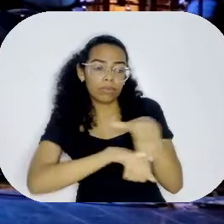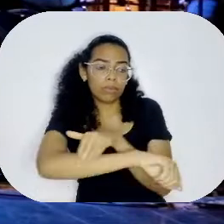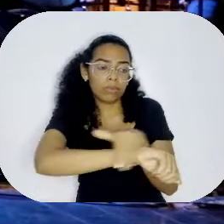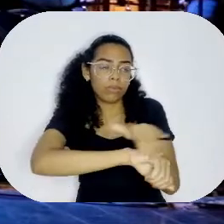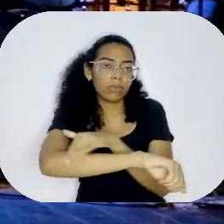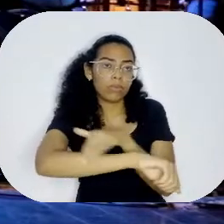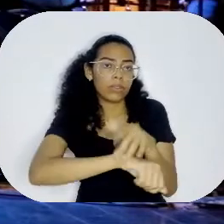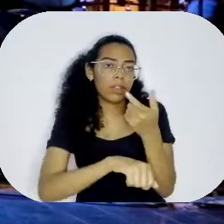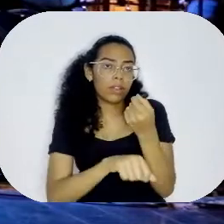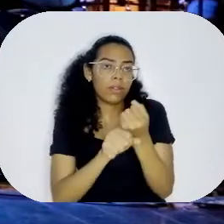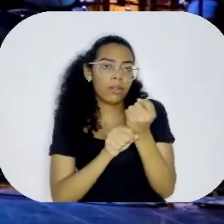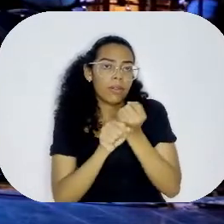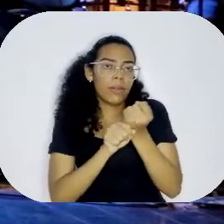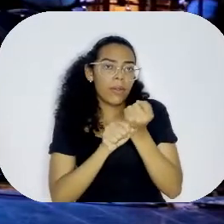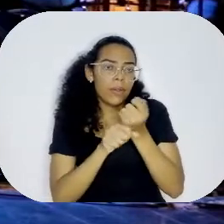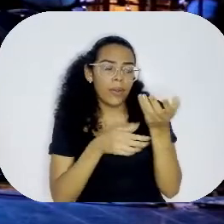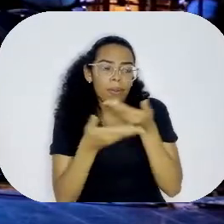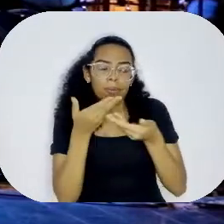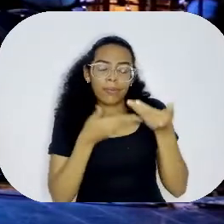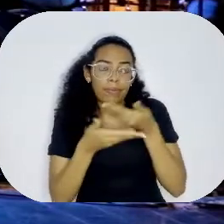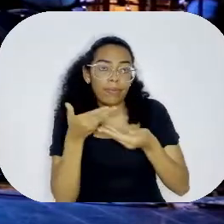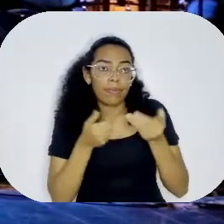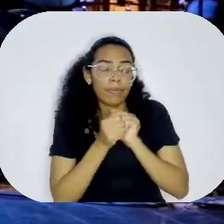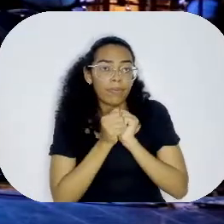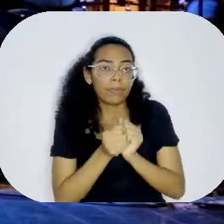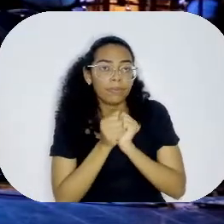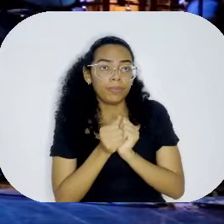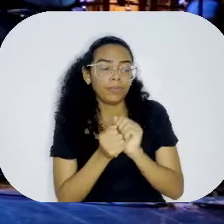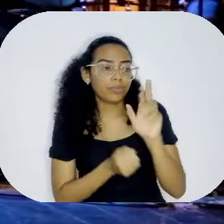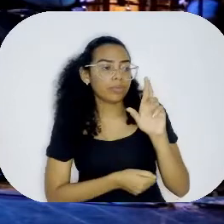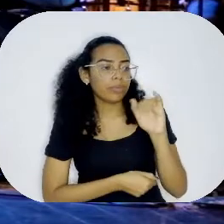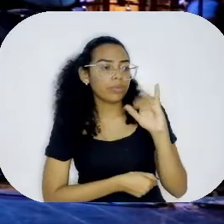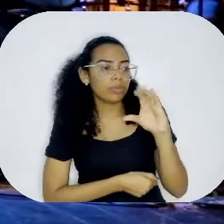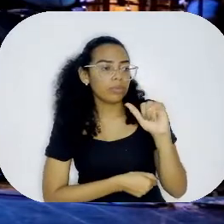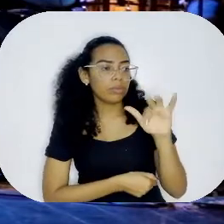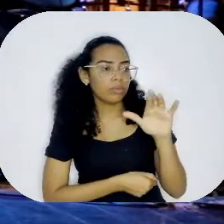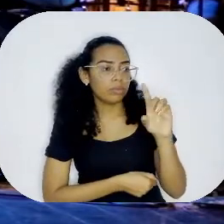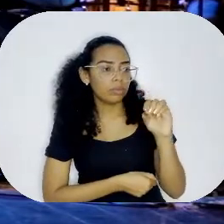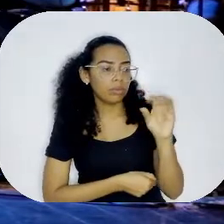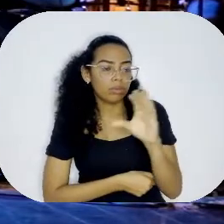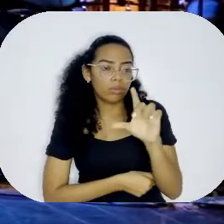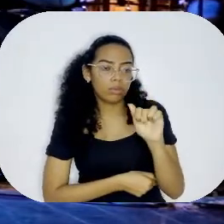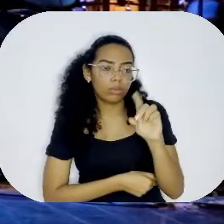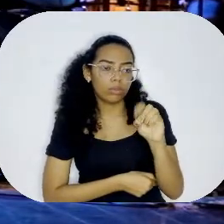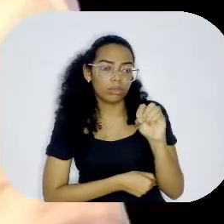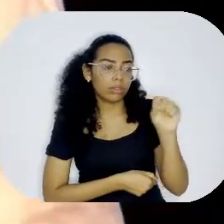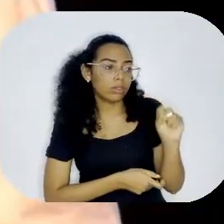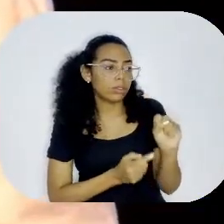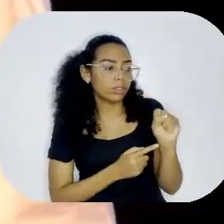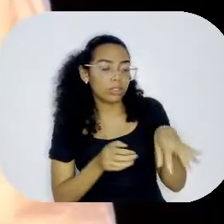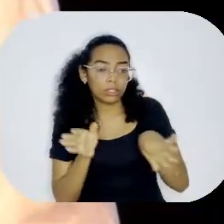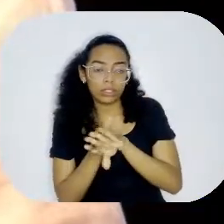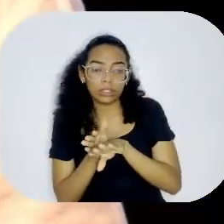bairro da Pedras, onde nós praticamente moramos juntos 20 anos, próximo, vizinho, né? Eu e o Ricardo, lá do S, até